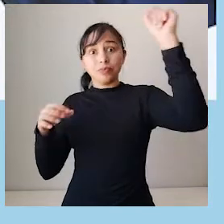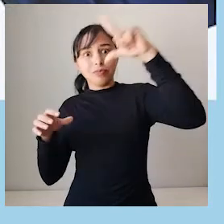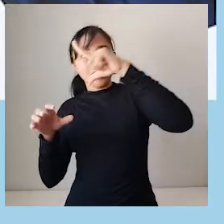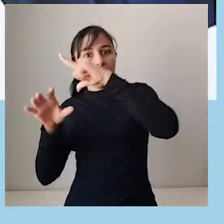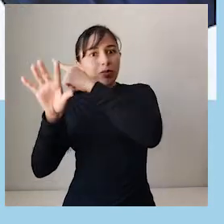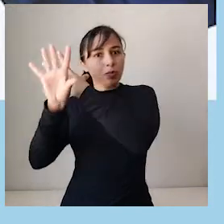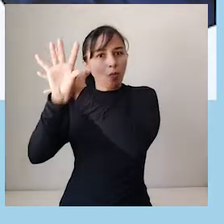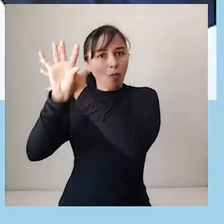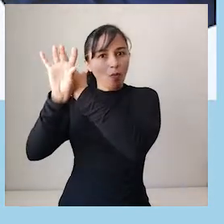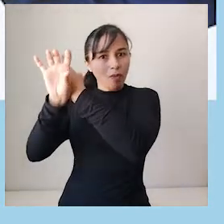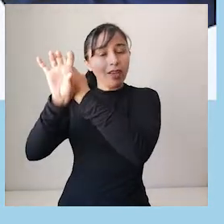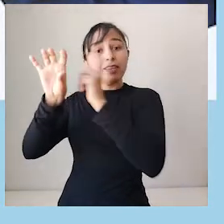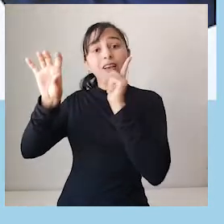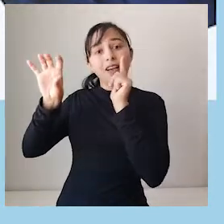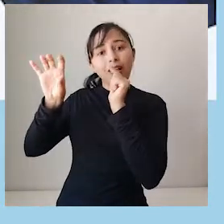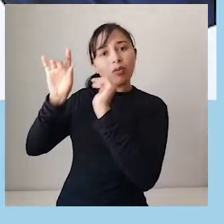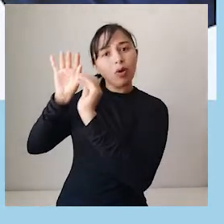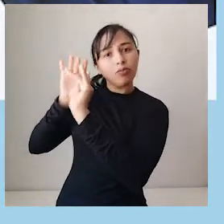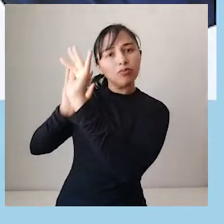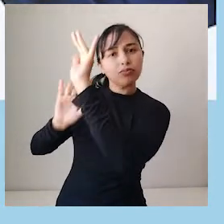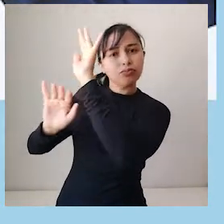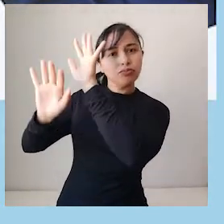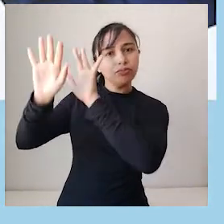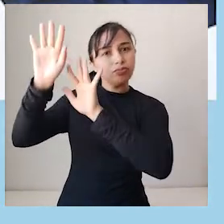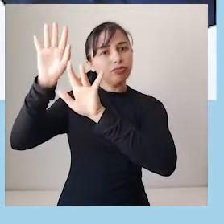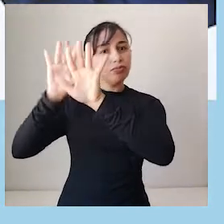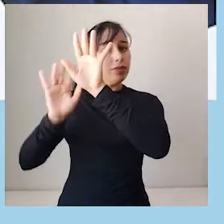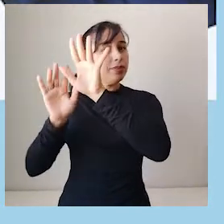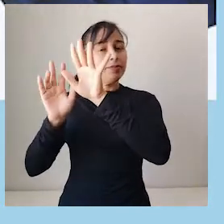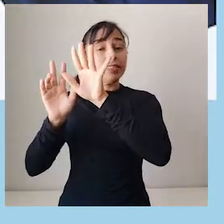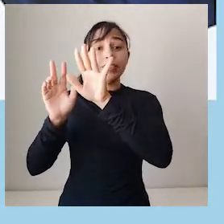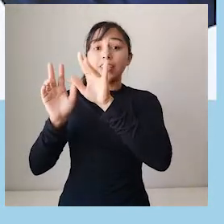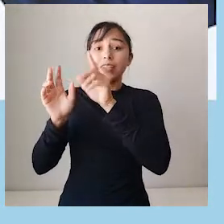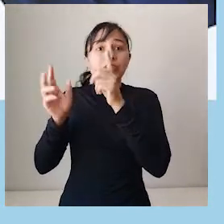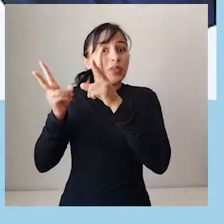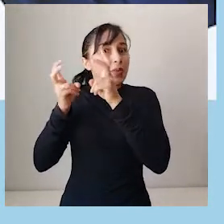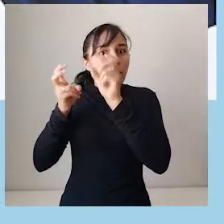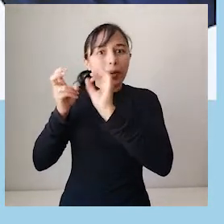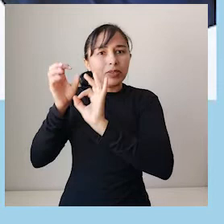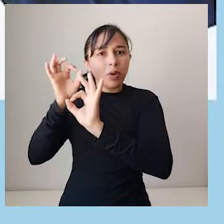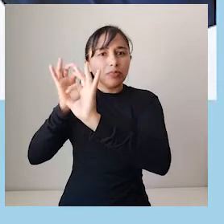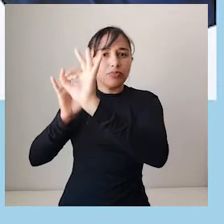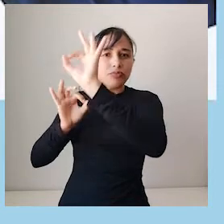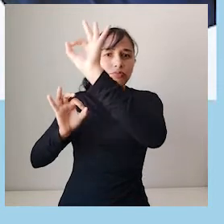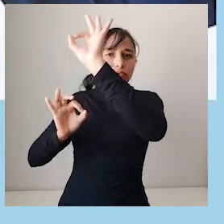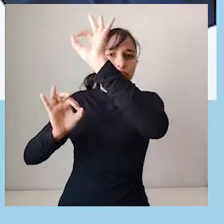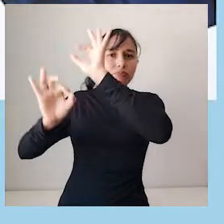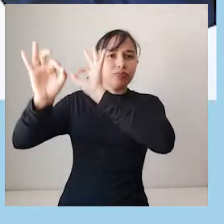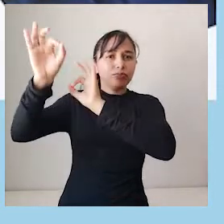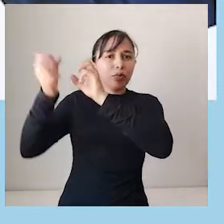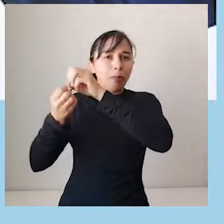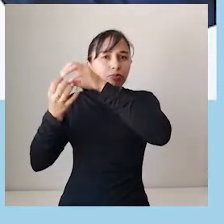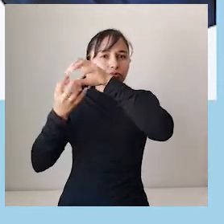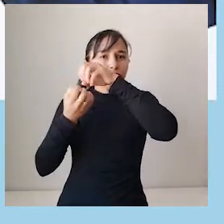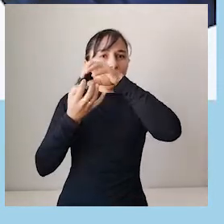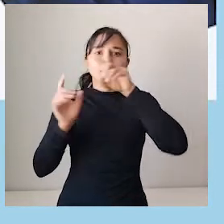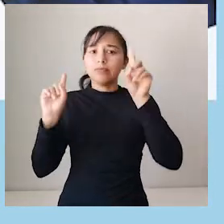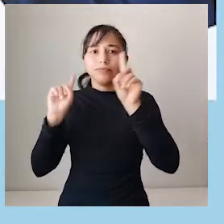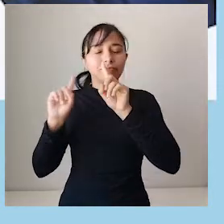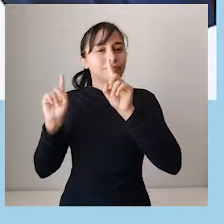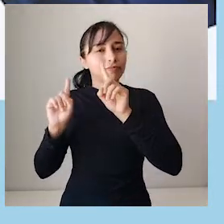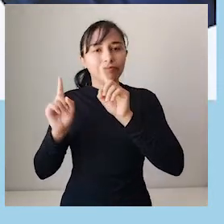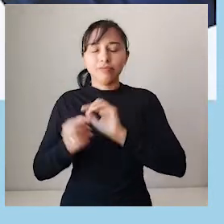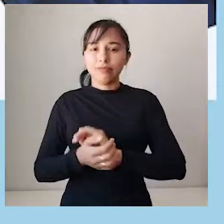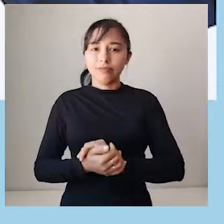transforma em água gasosa, em vapor de água, nós não temos formação de bolhas. Nós não observamos na camiseta